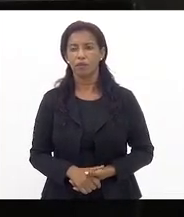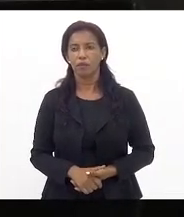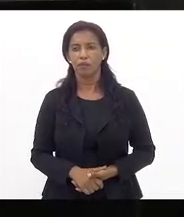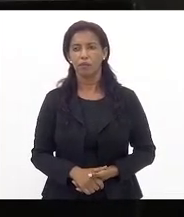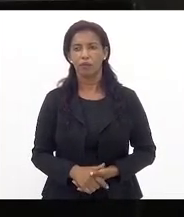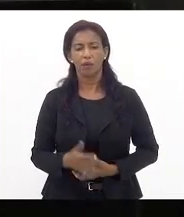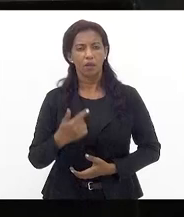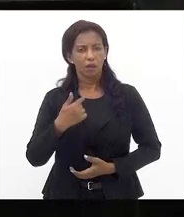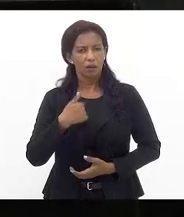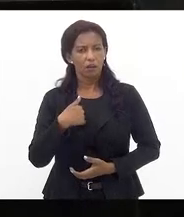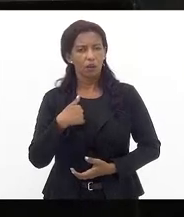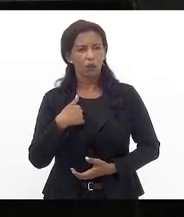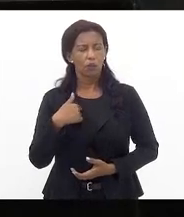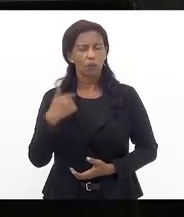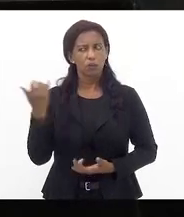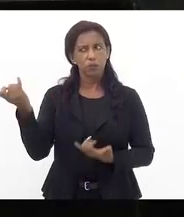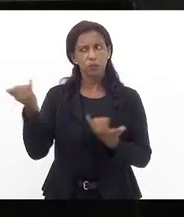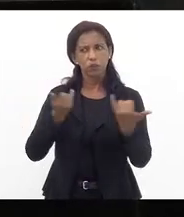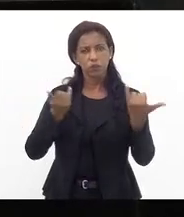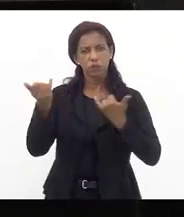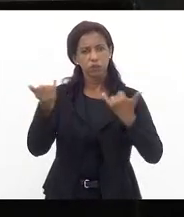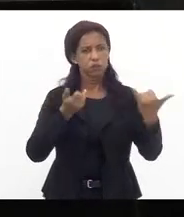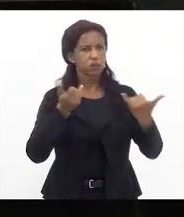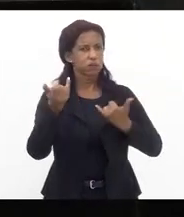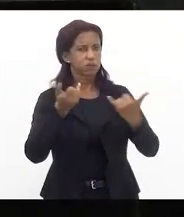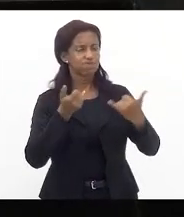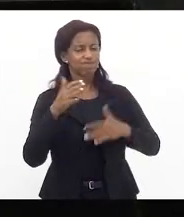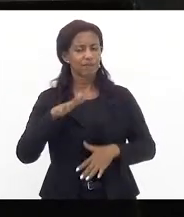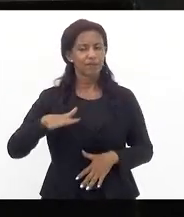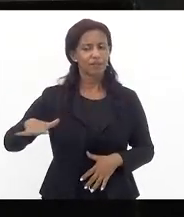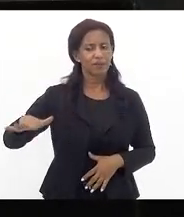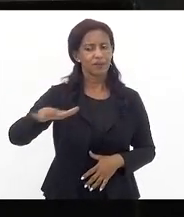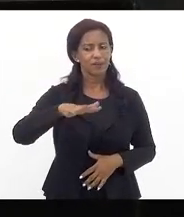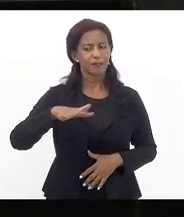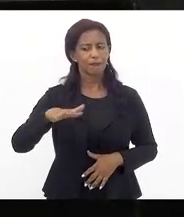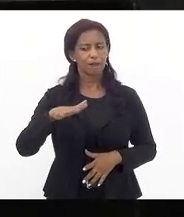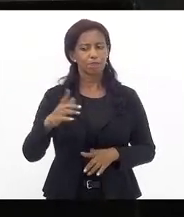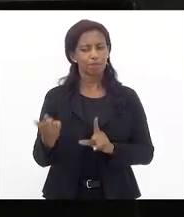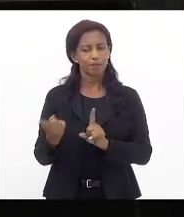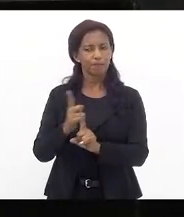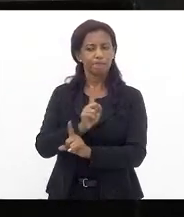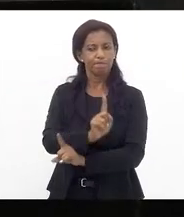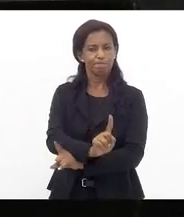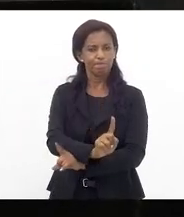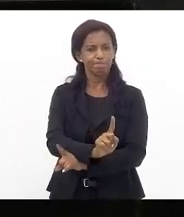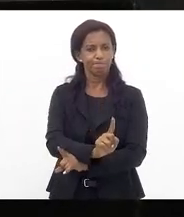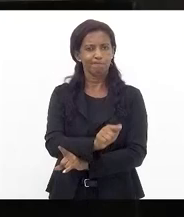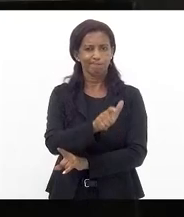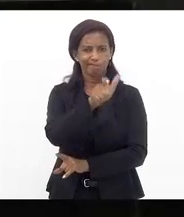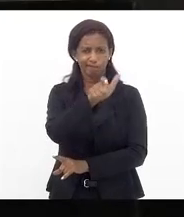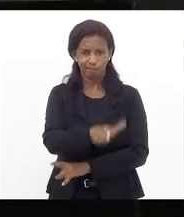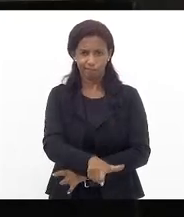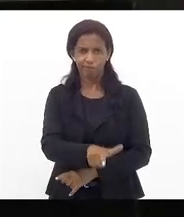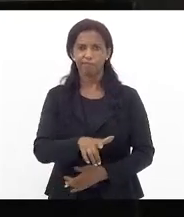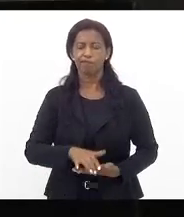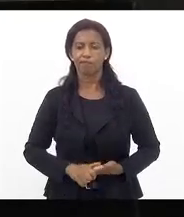Eu escutei alguns parlamentares no campo da oposição e